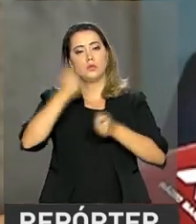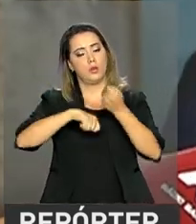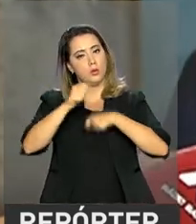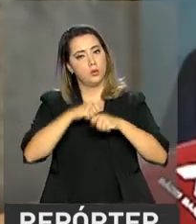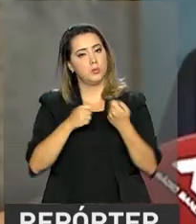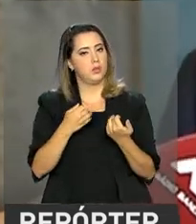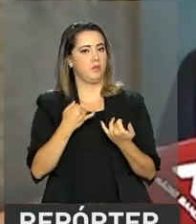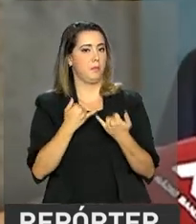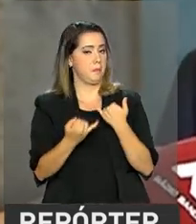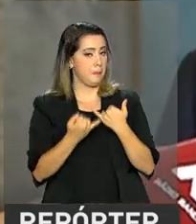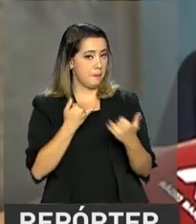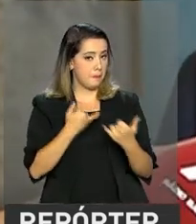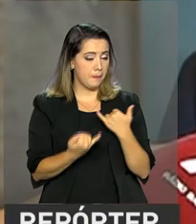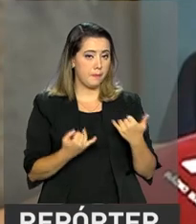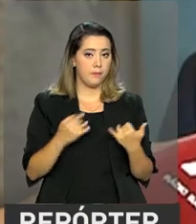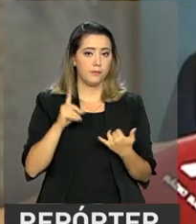exemplo,